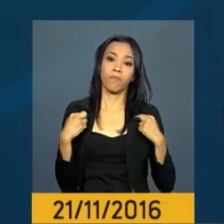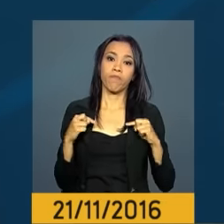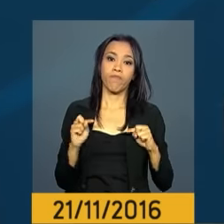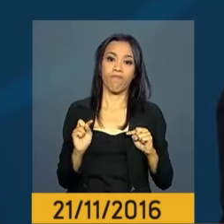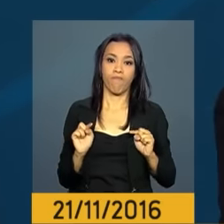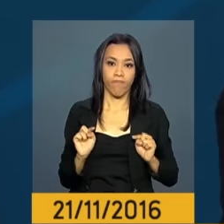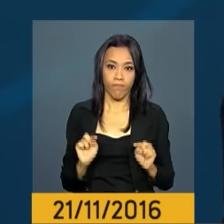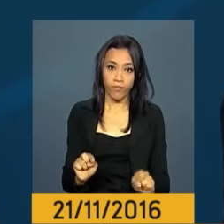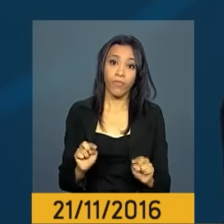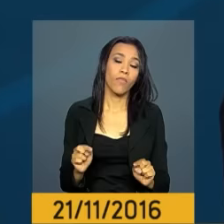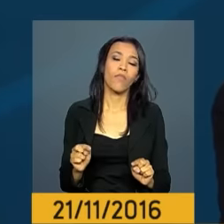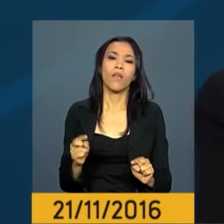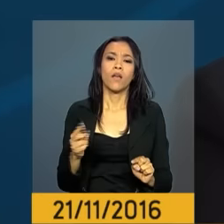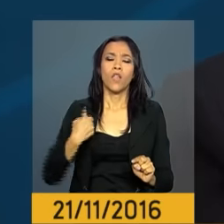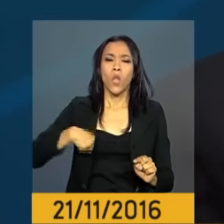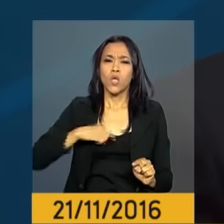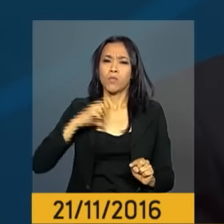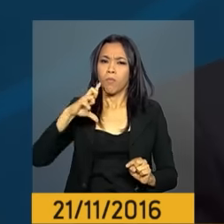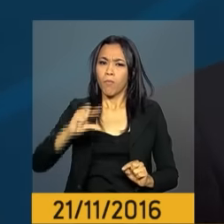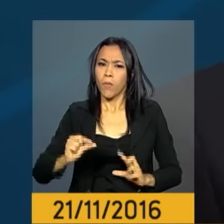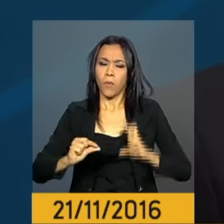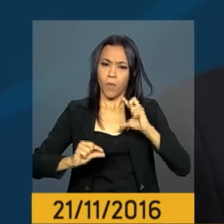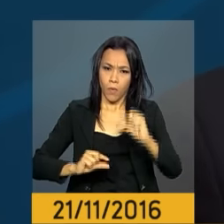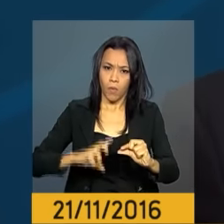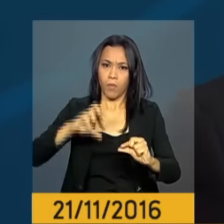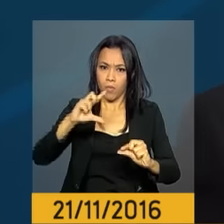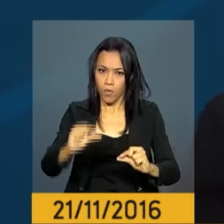disso. Nós vamos, pouco a pouco, sem embargo das